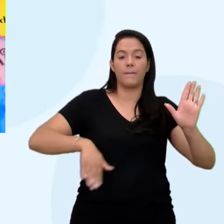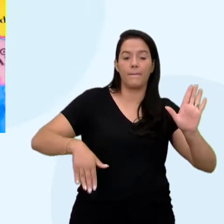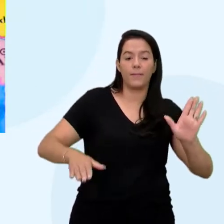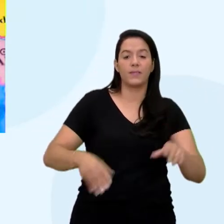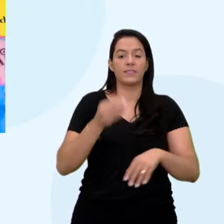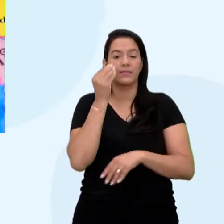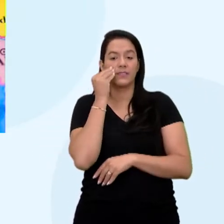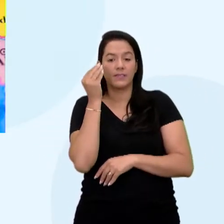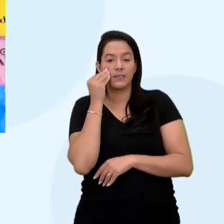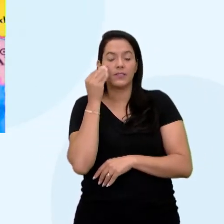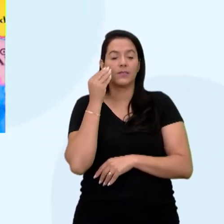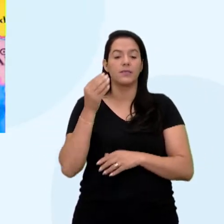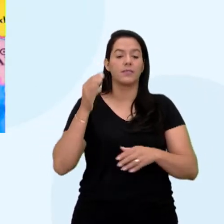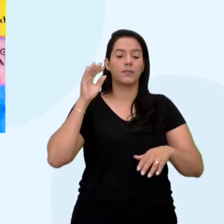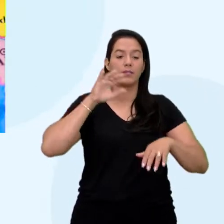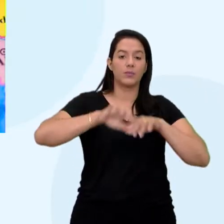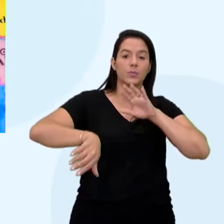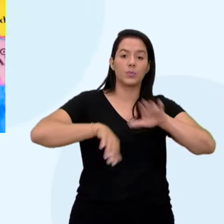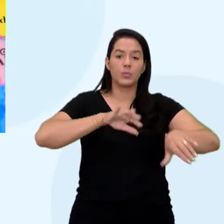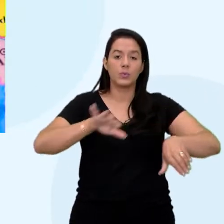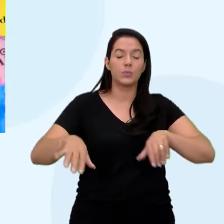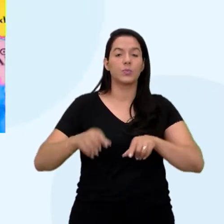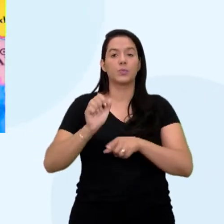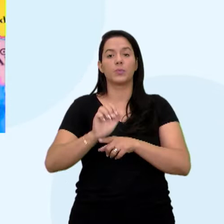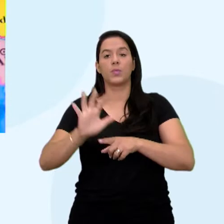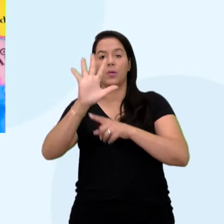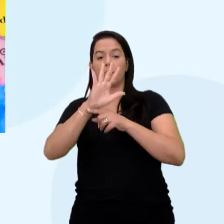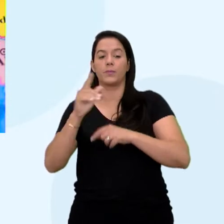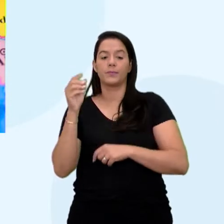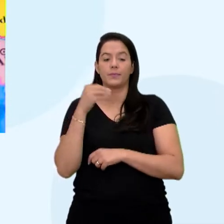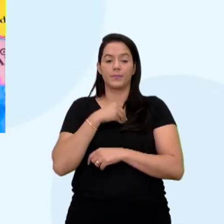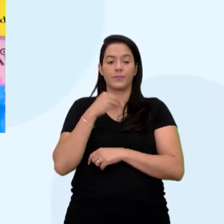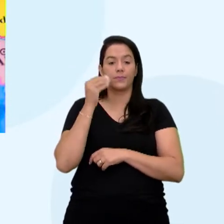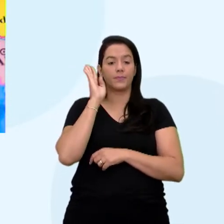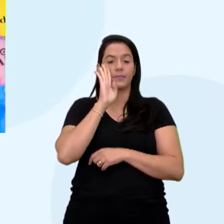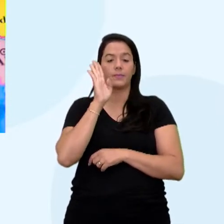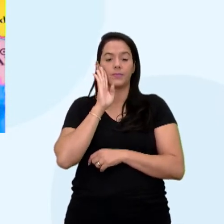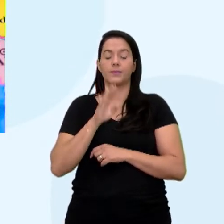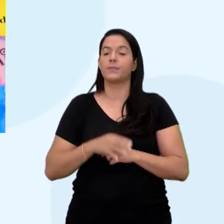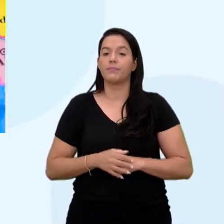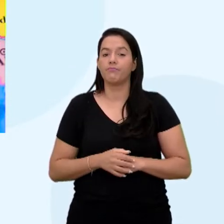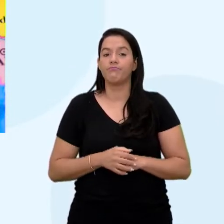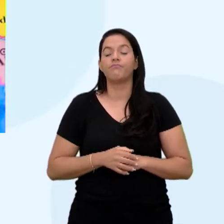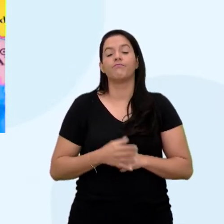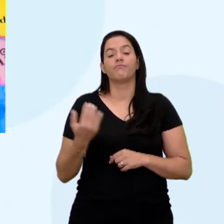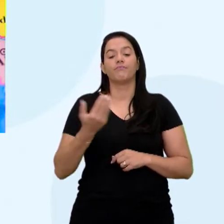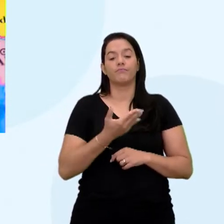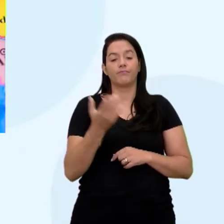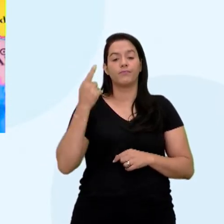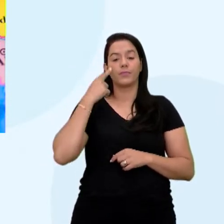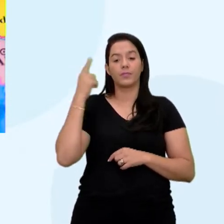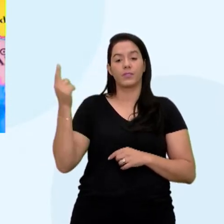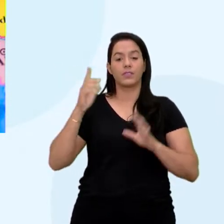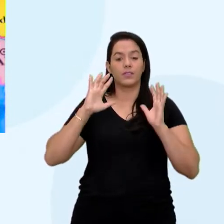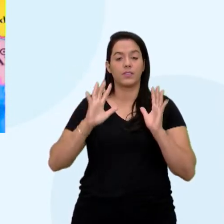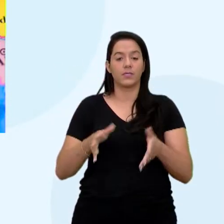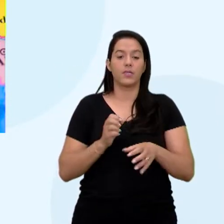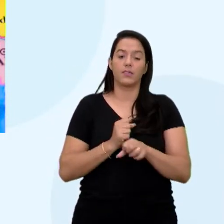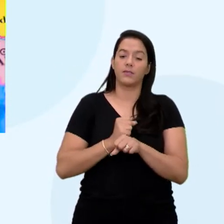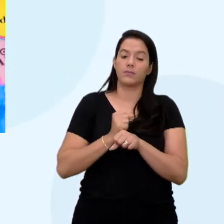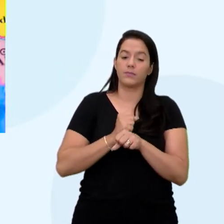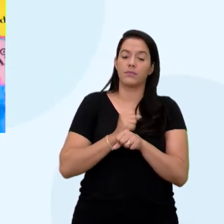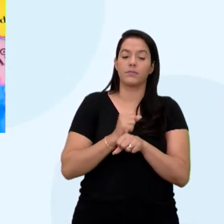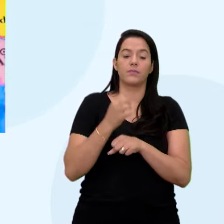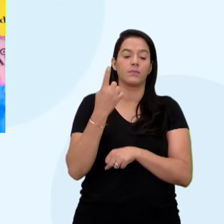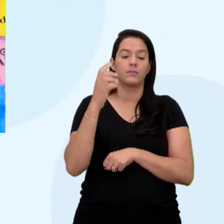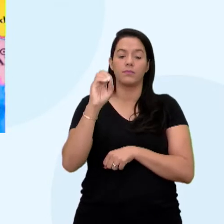tentava desesperadamente chegar à Europa, foi uma coisa, Sim. Né, foi uma coisa bem complicada. A Síria ela vive há mais de 10 anos uma guerra